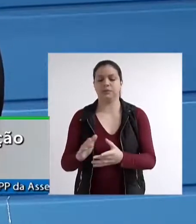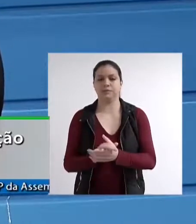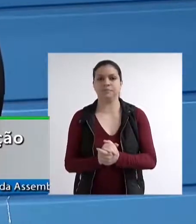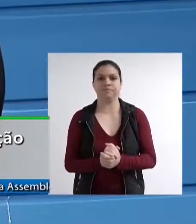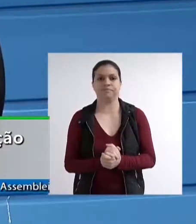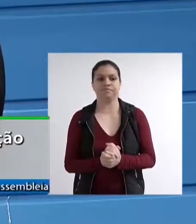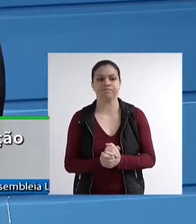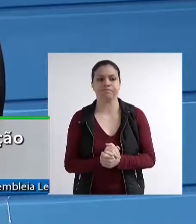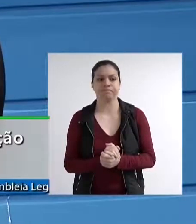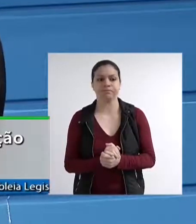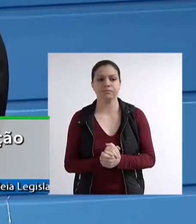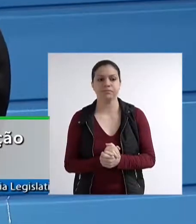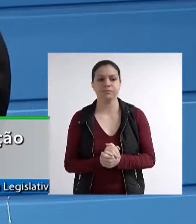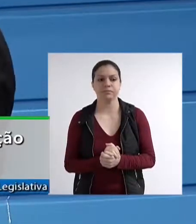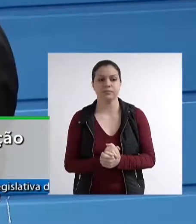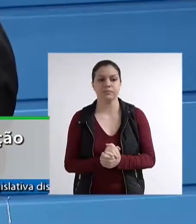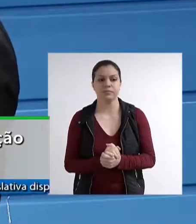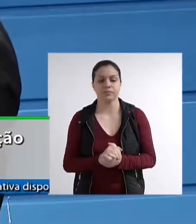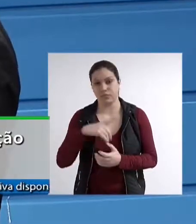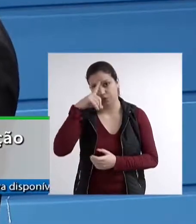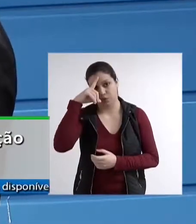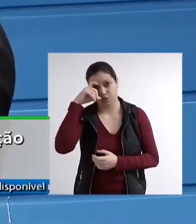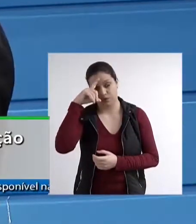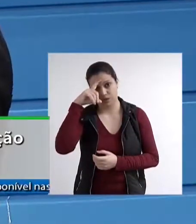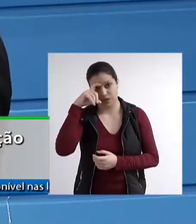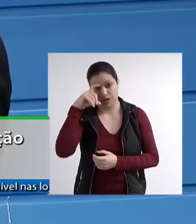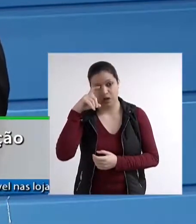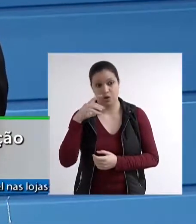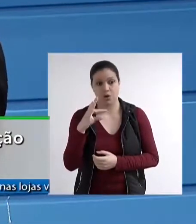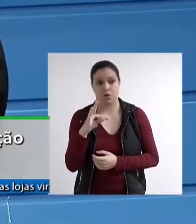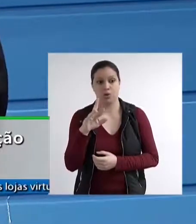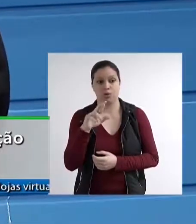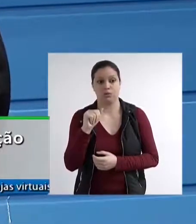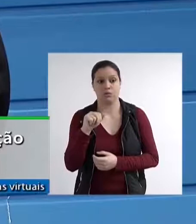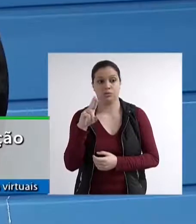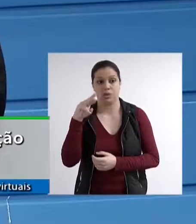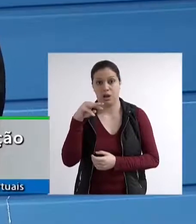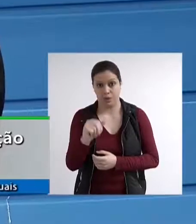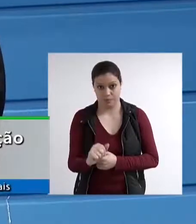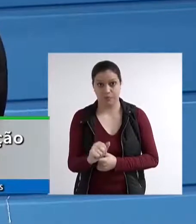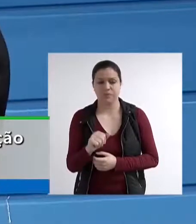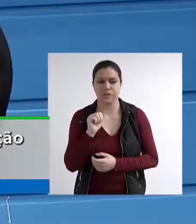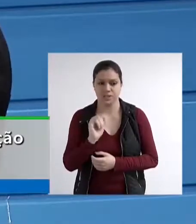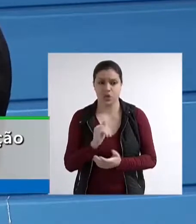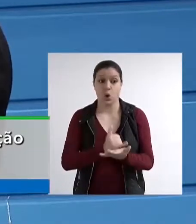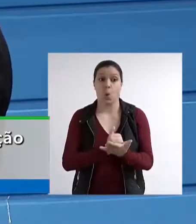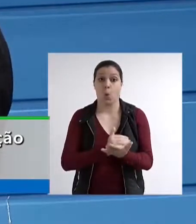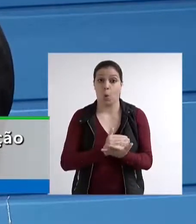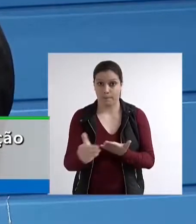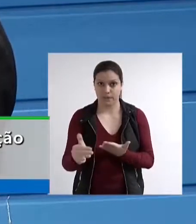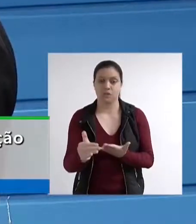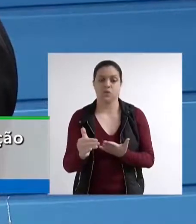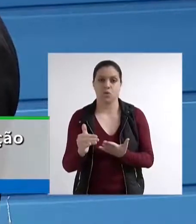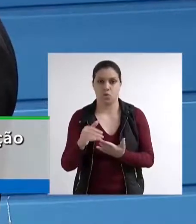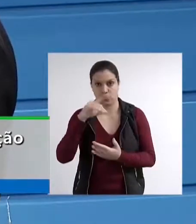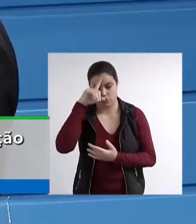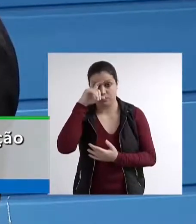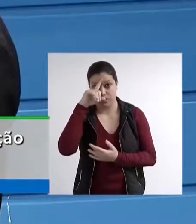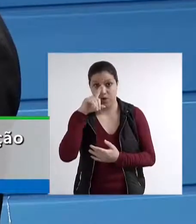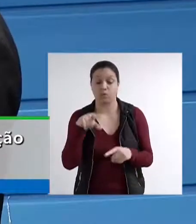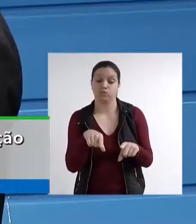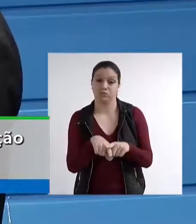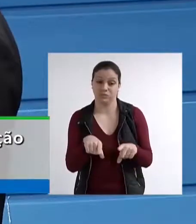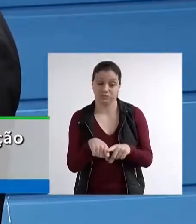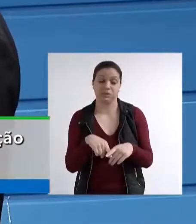loco, no Hospital do Trauma, para saber se de fato começou a funcionar esse hospital. Que essa também é uma novela de vários